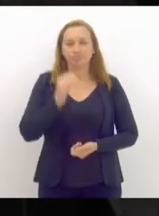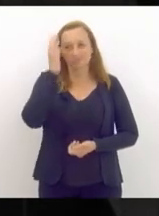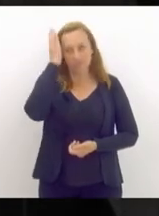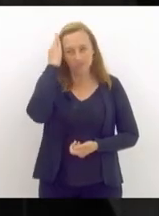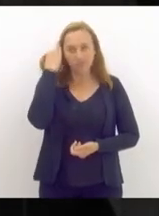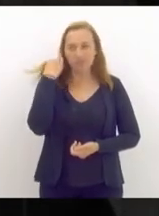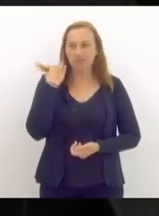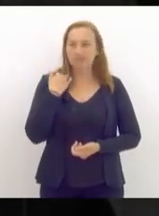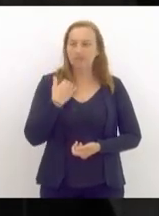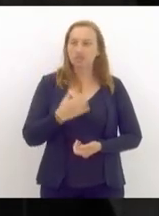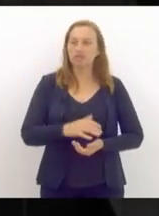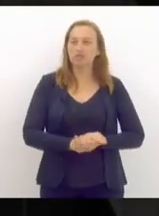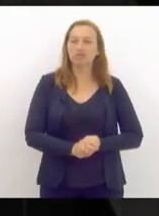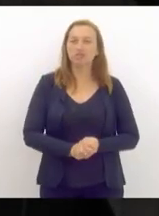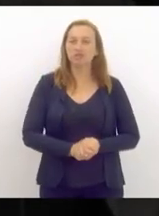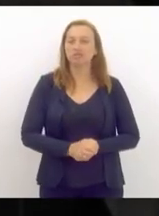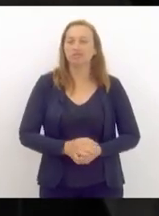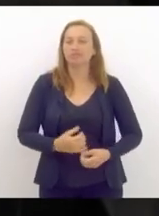estávamos